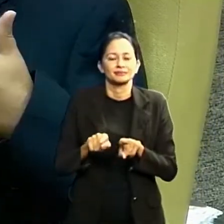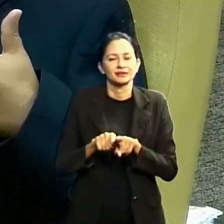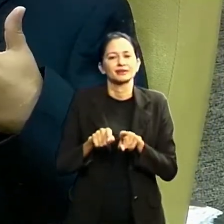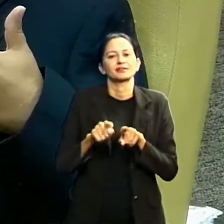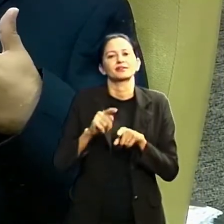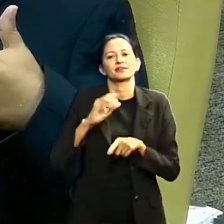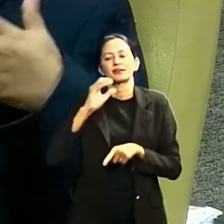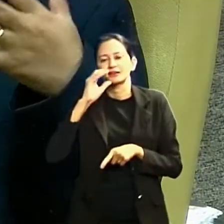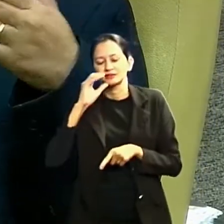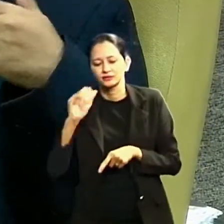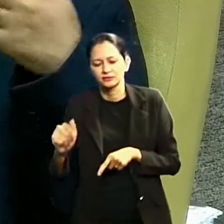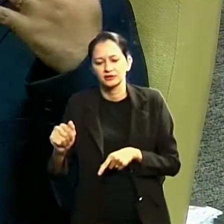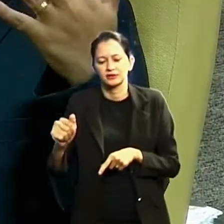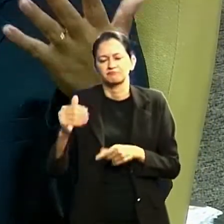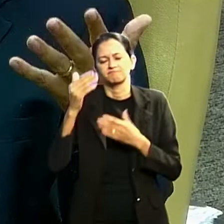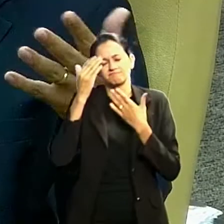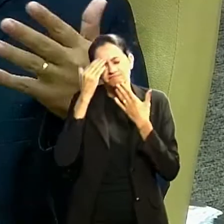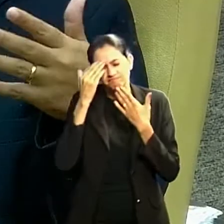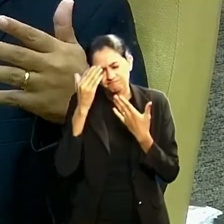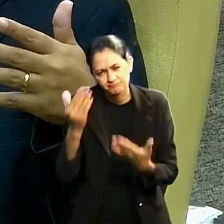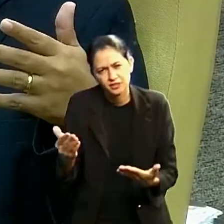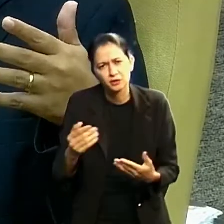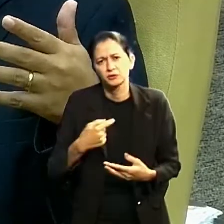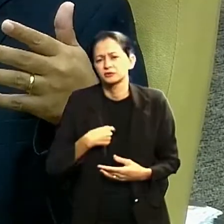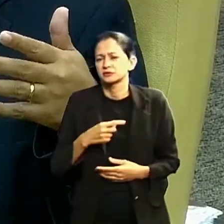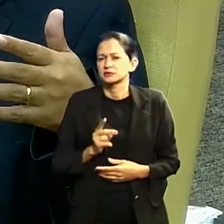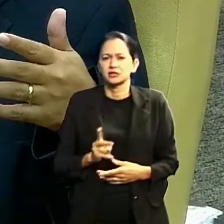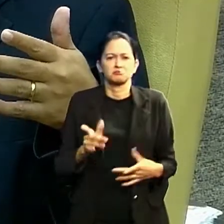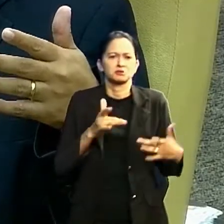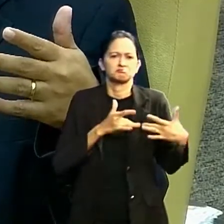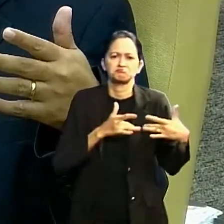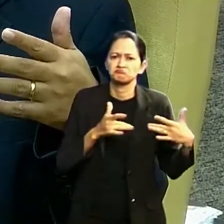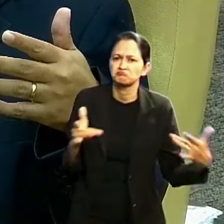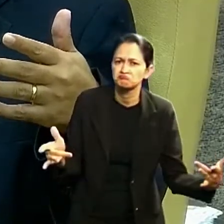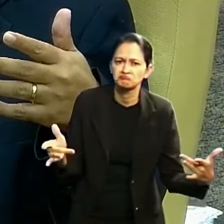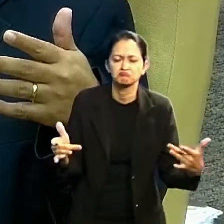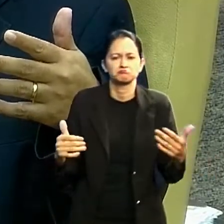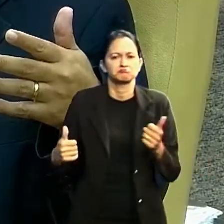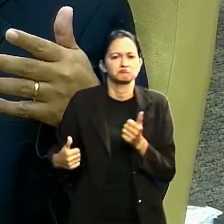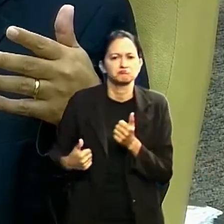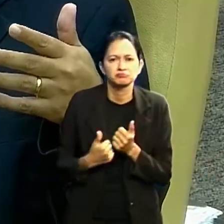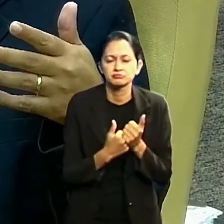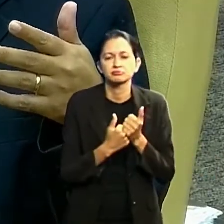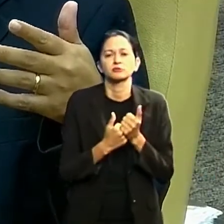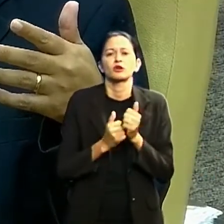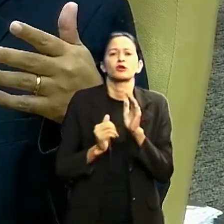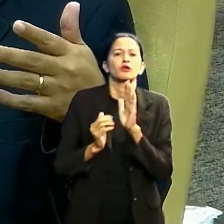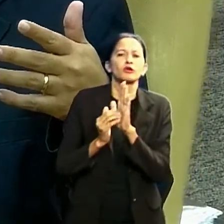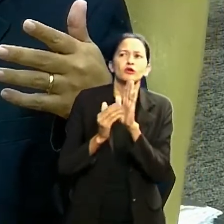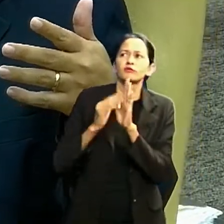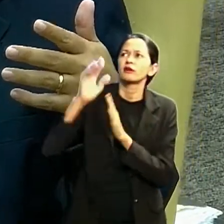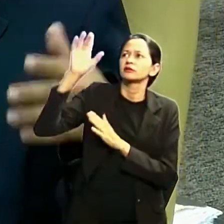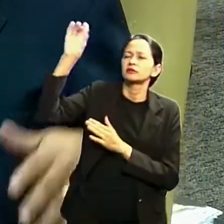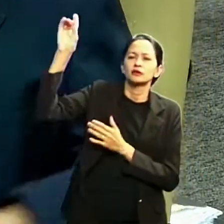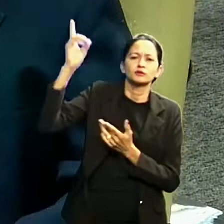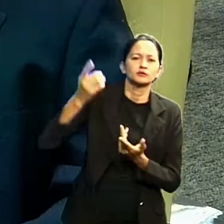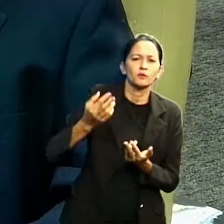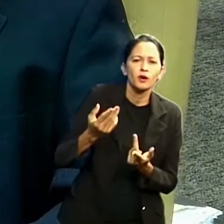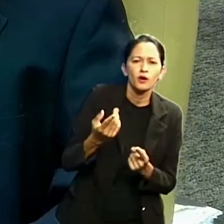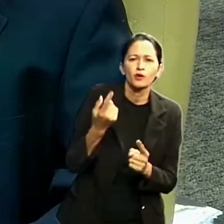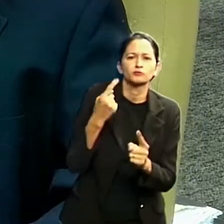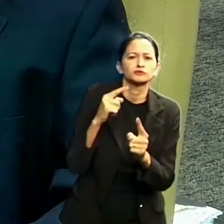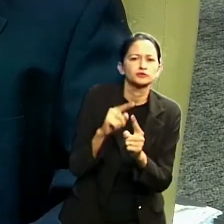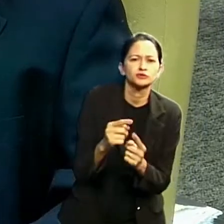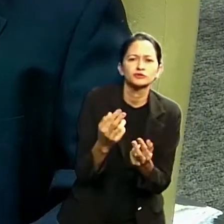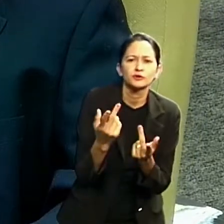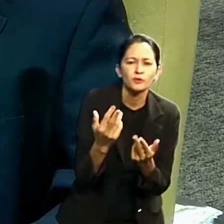eterna gratidão. Então, eu estou sempre à disposição, somos irmãos, buscamos o mesmo Deus, queremos a mesma luz,